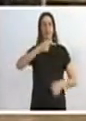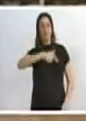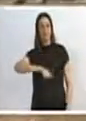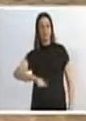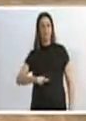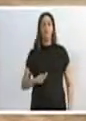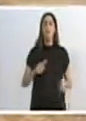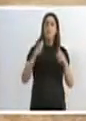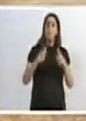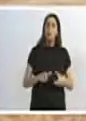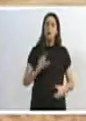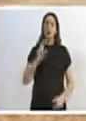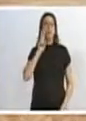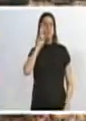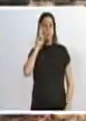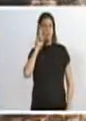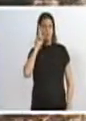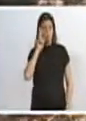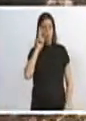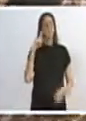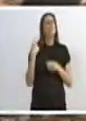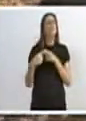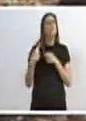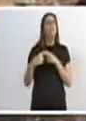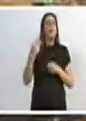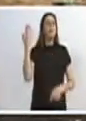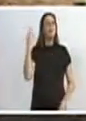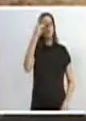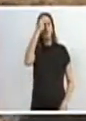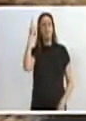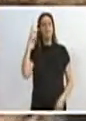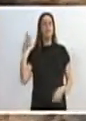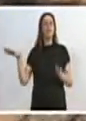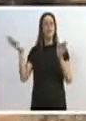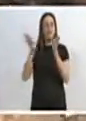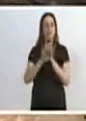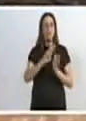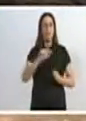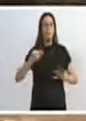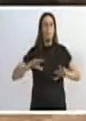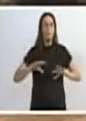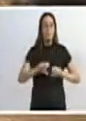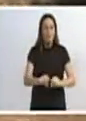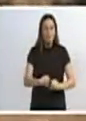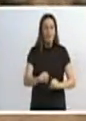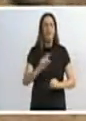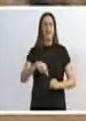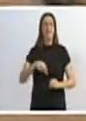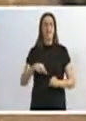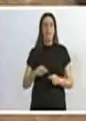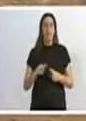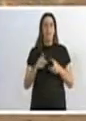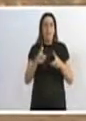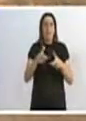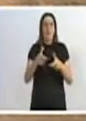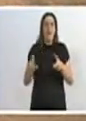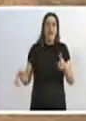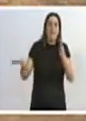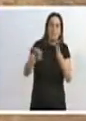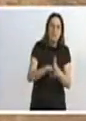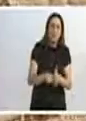local histórico onde chegaram os primeiros imigrantes, mas também já foi local, palco de inúmeras